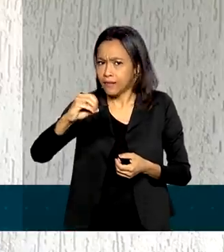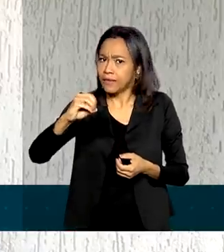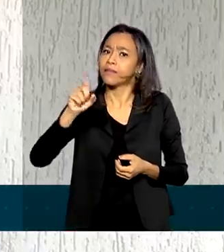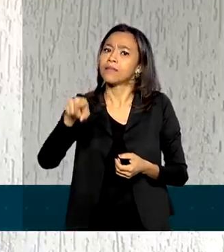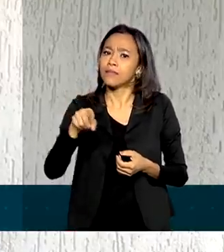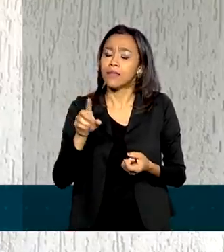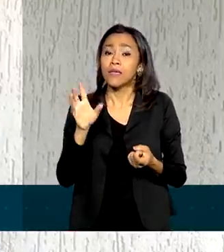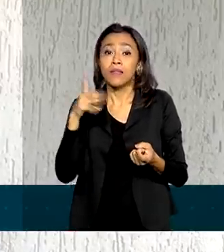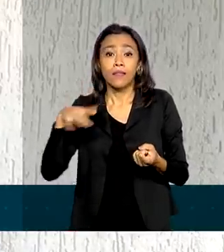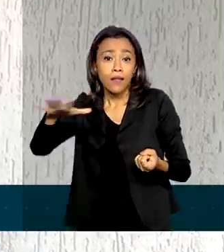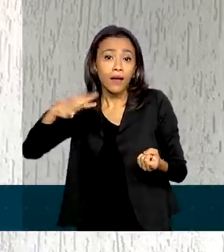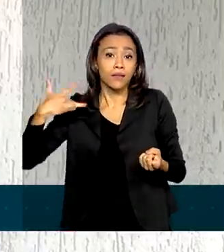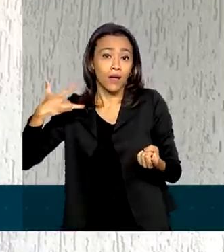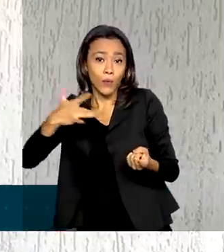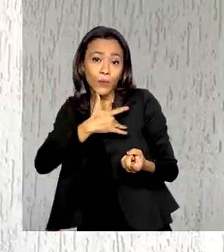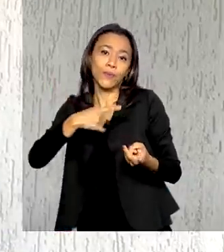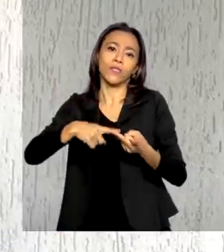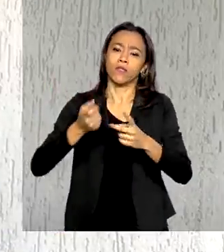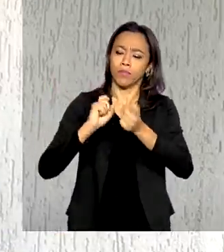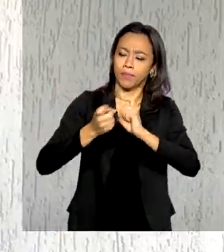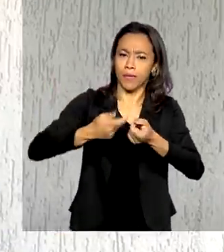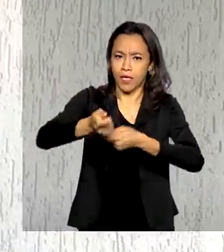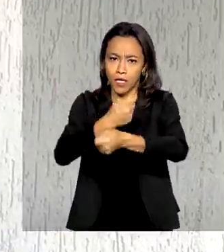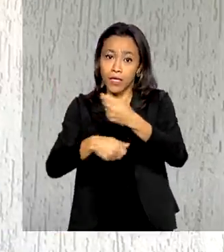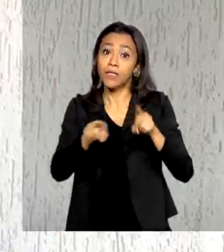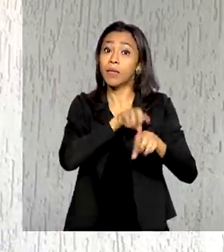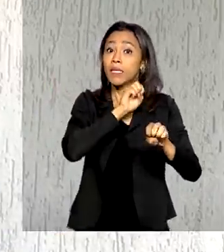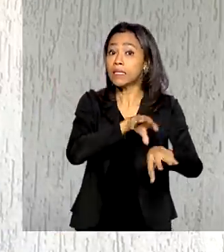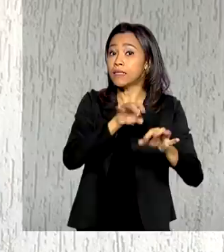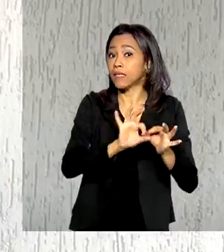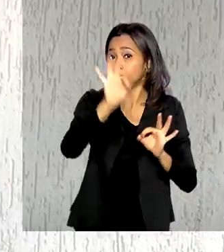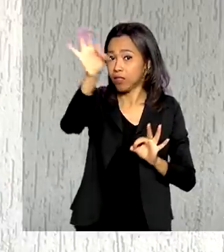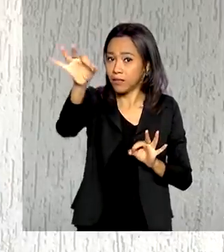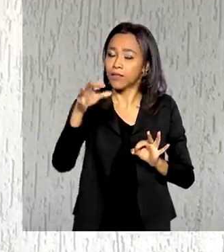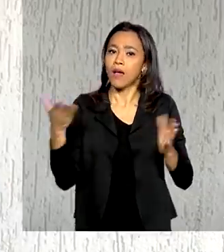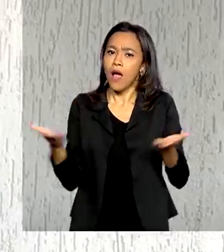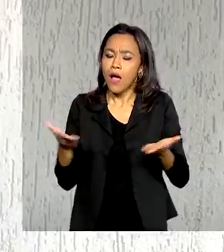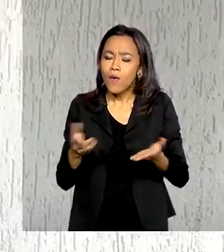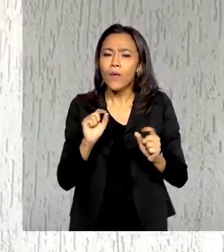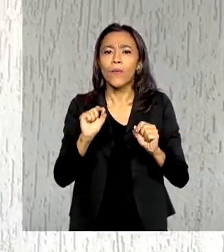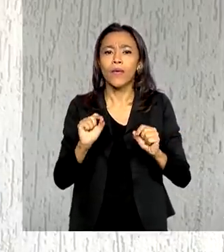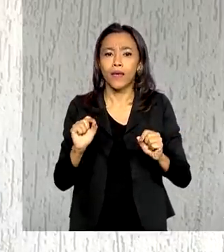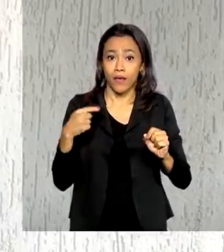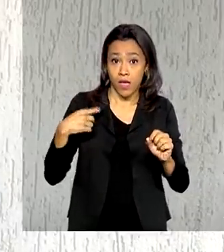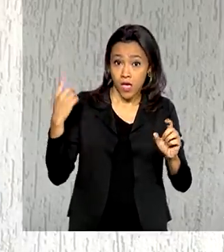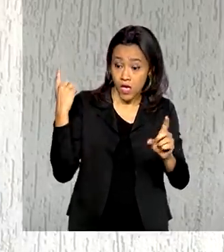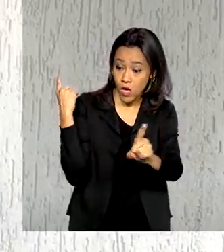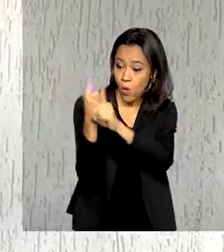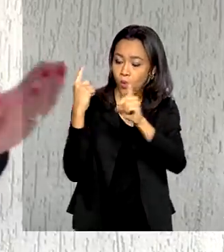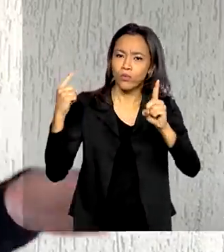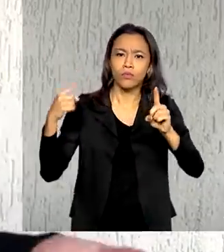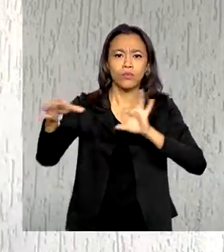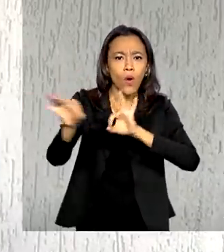envolvendo saúde, gestão e educação à distância. Agora estão sendo promovidos encontros virtuais